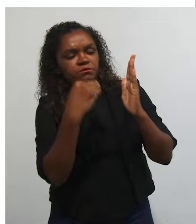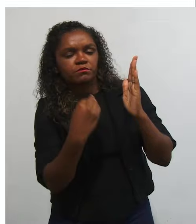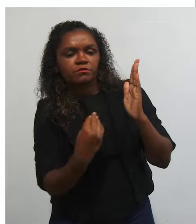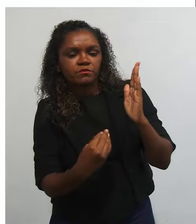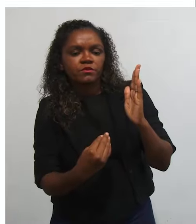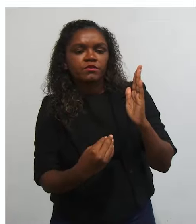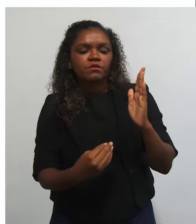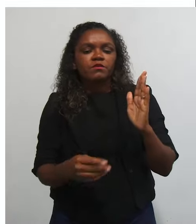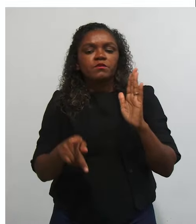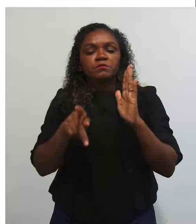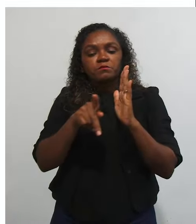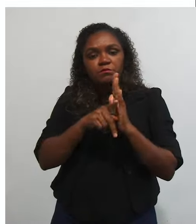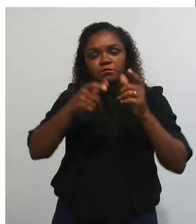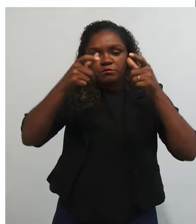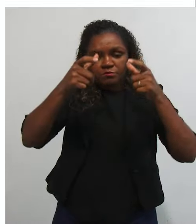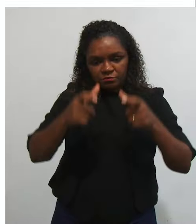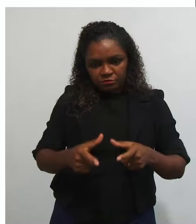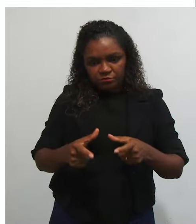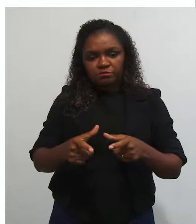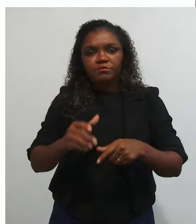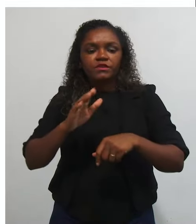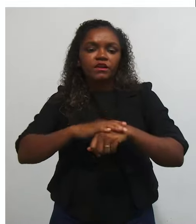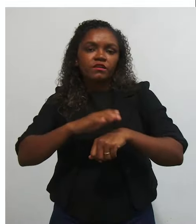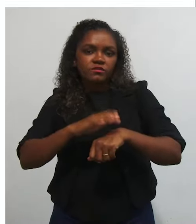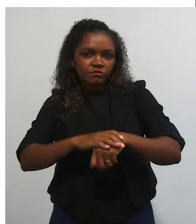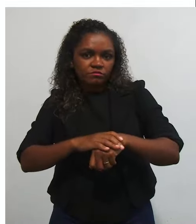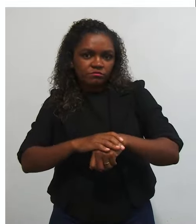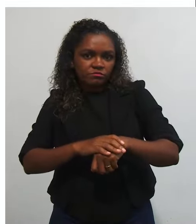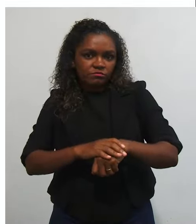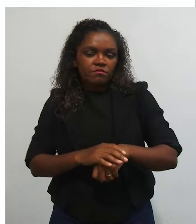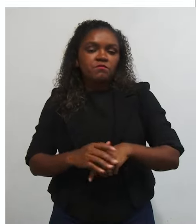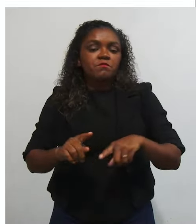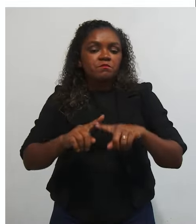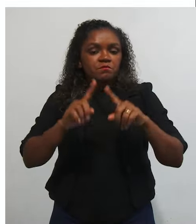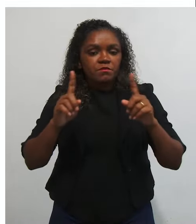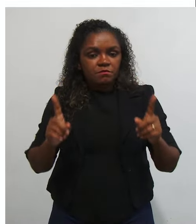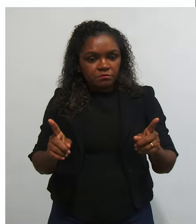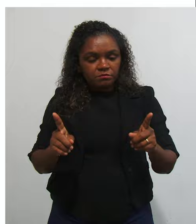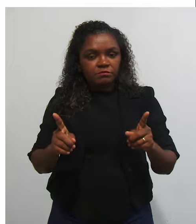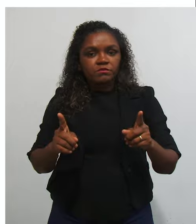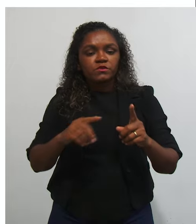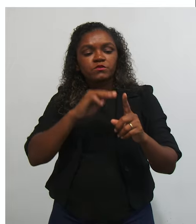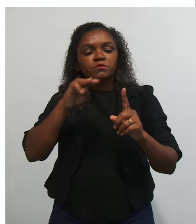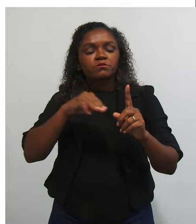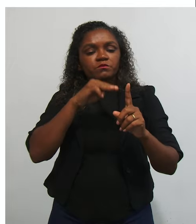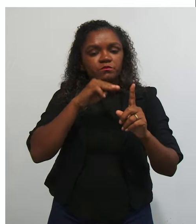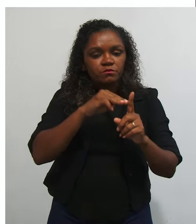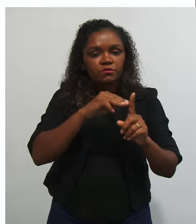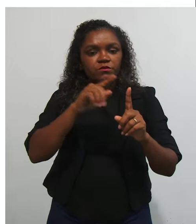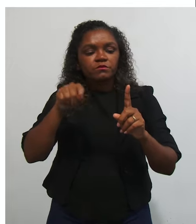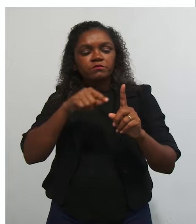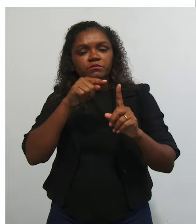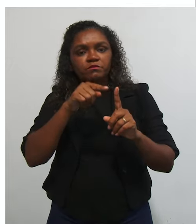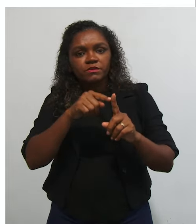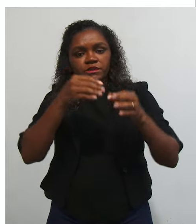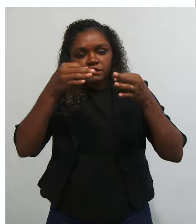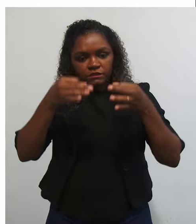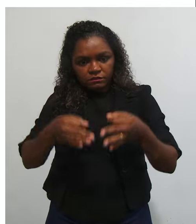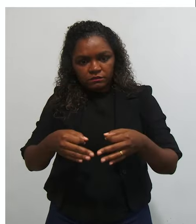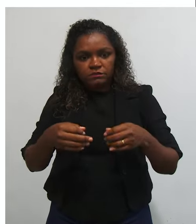ação. Não podem ser alterados sua finalidade, produto ou metas estabelecidas. E agora a gente tem